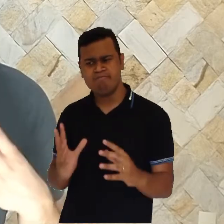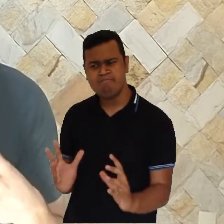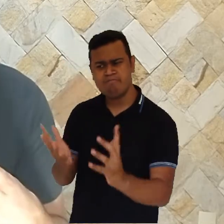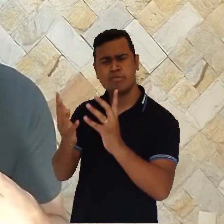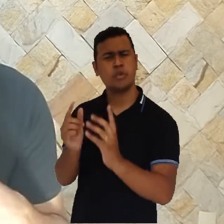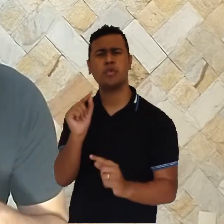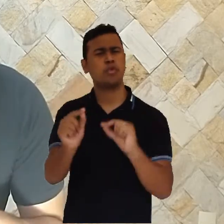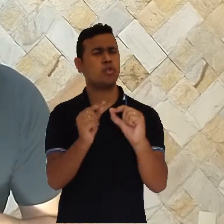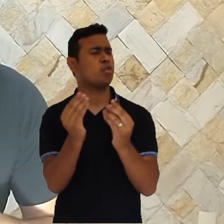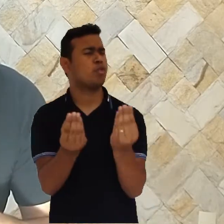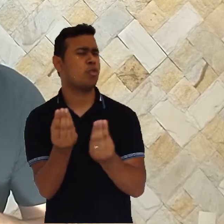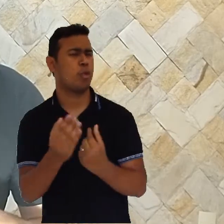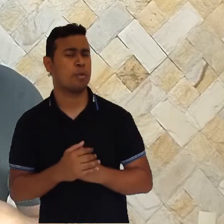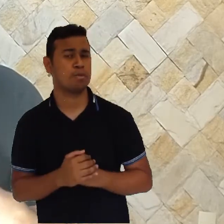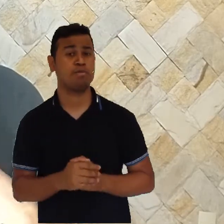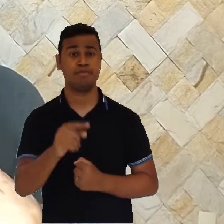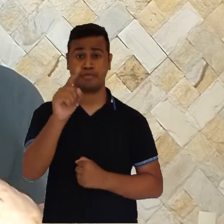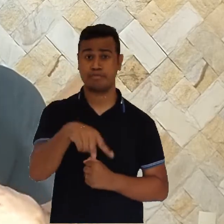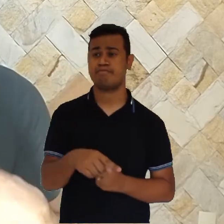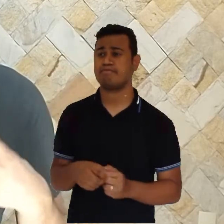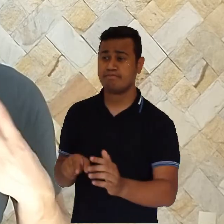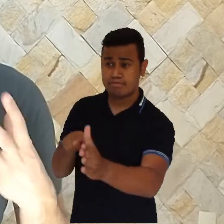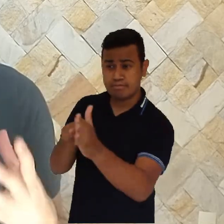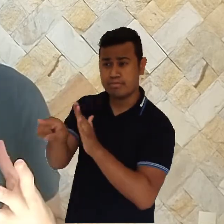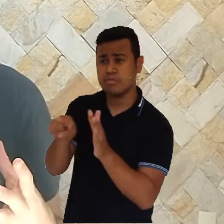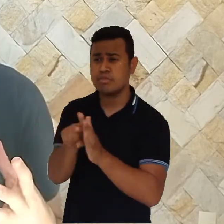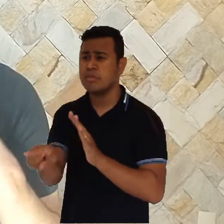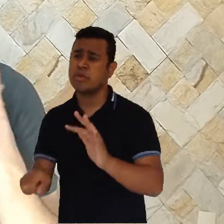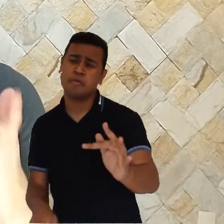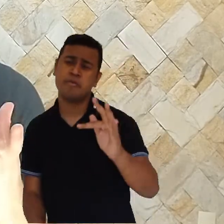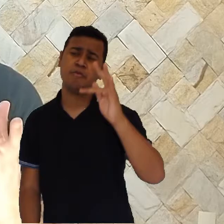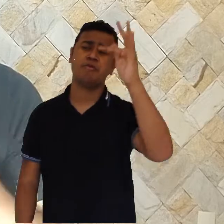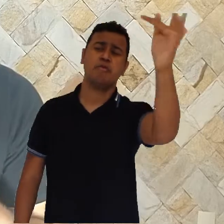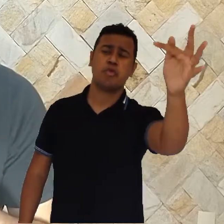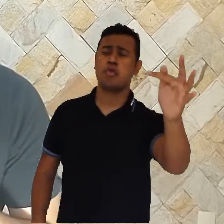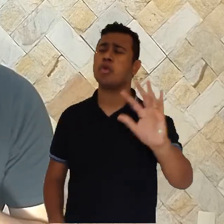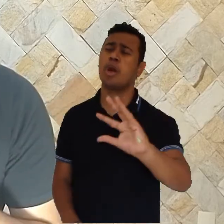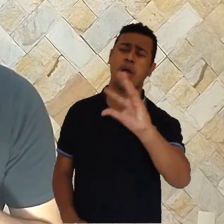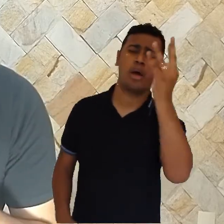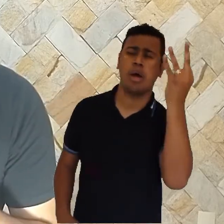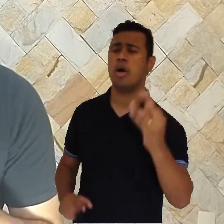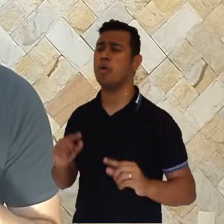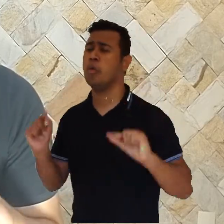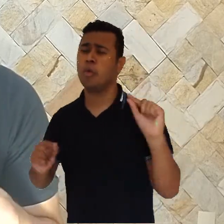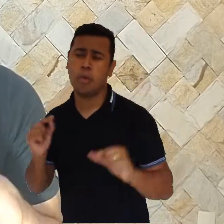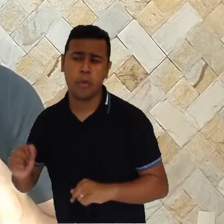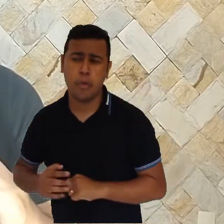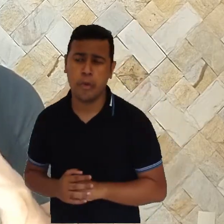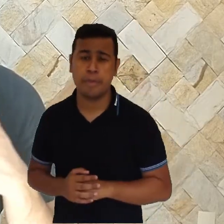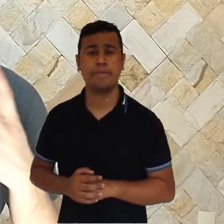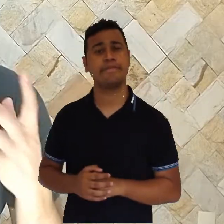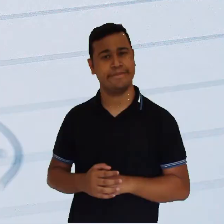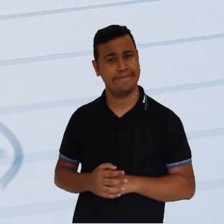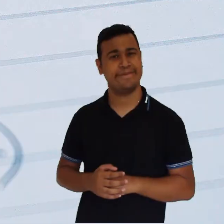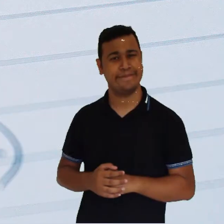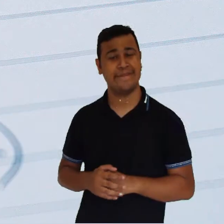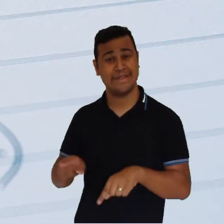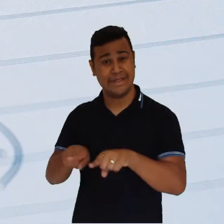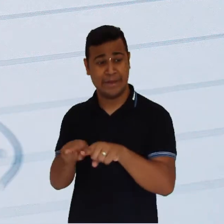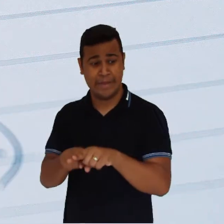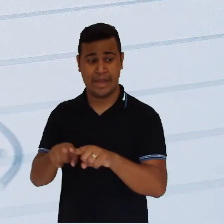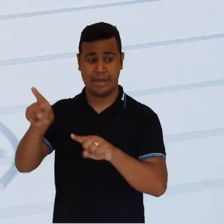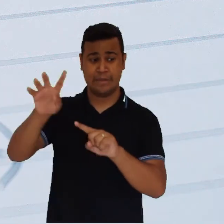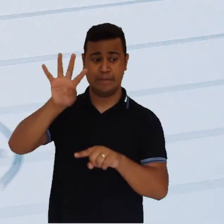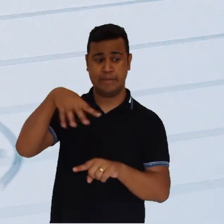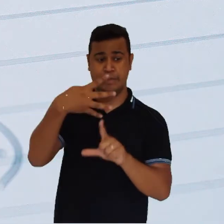é questioná-los em relação a eventos futuros, explicarem formas de organizar os horários das tarefas do